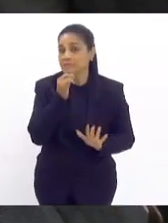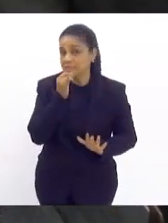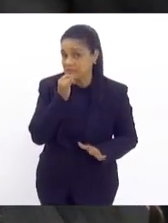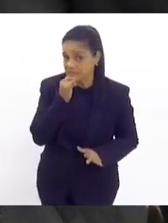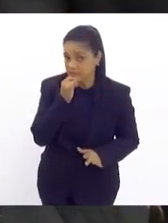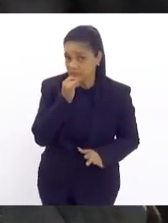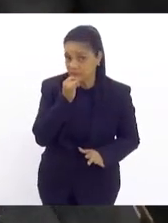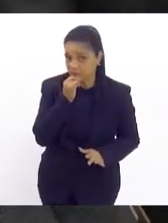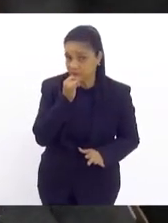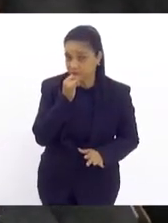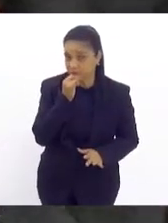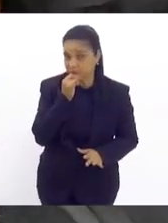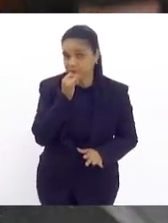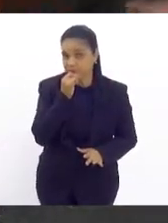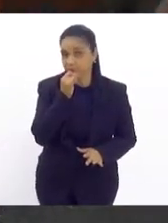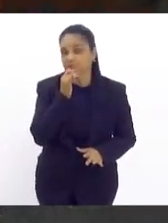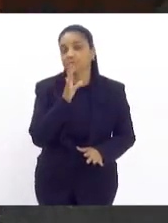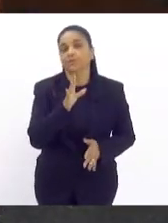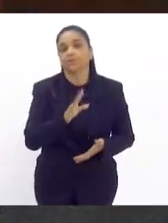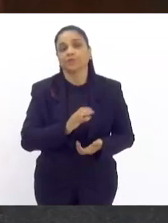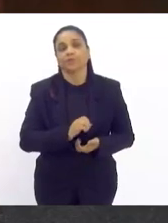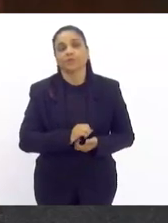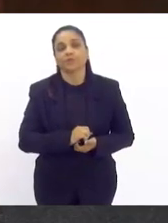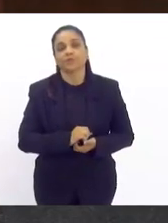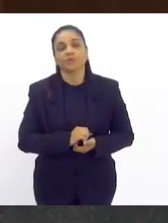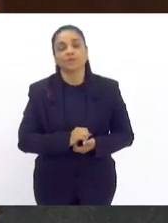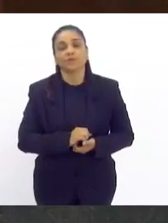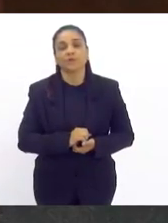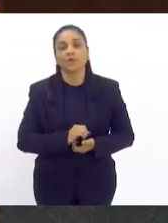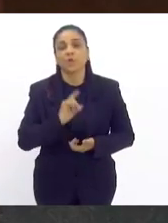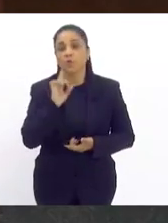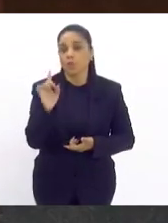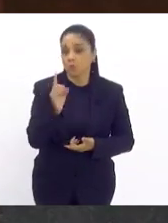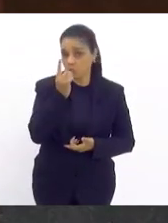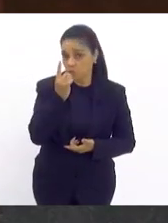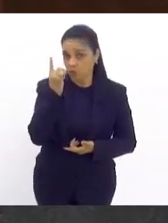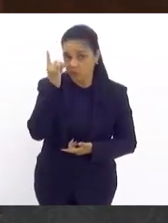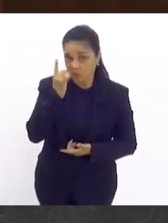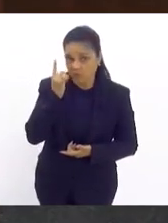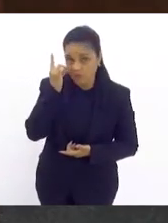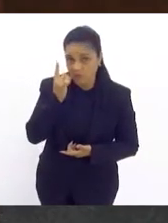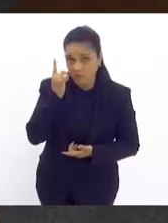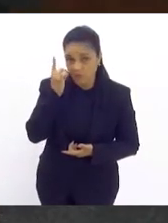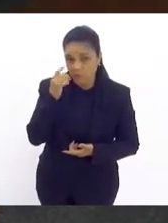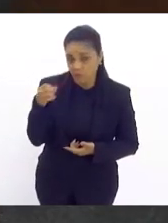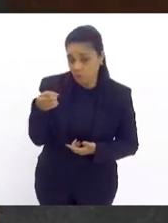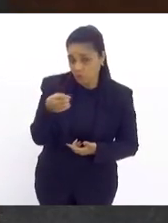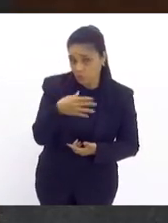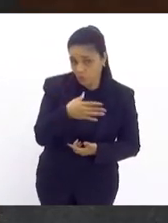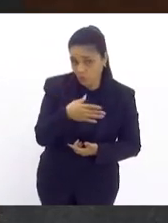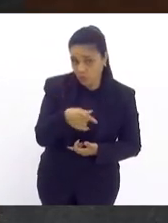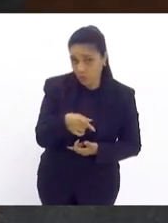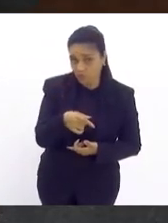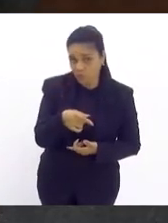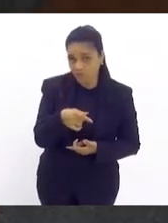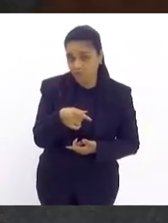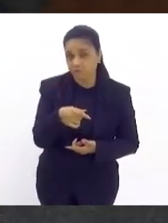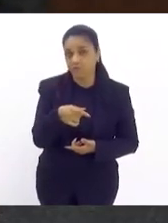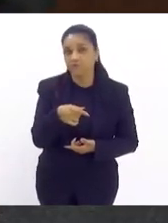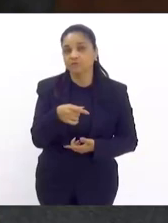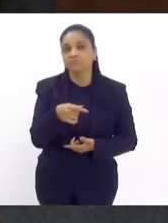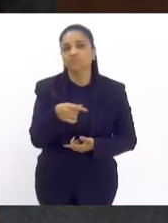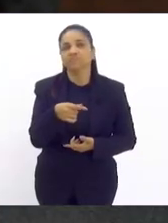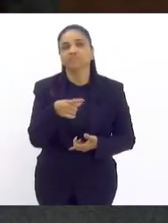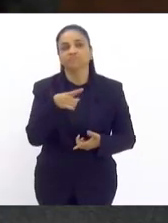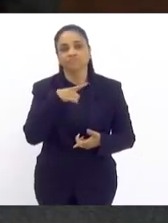vou dar um exemplo supondo que um deputado ou Deputado a novata atenda